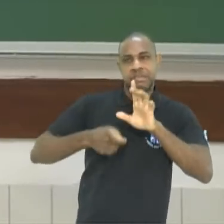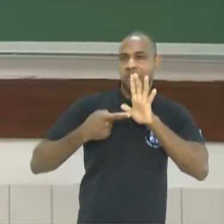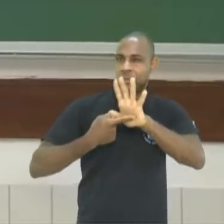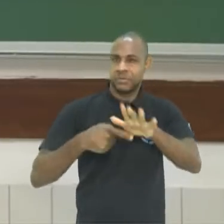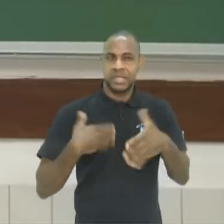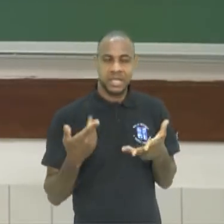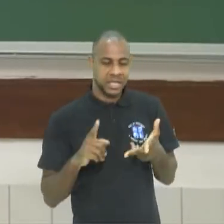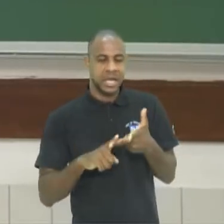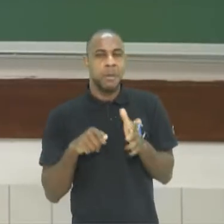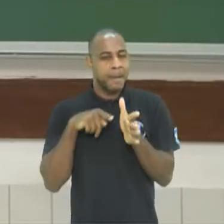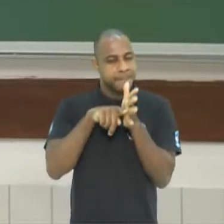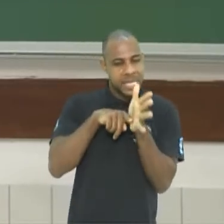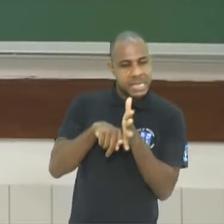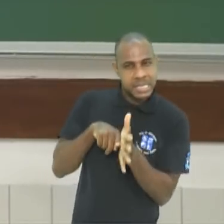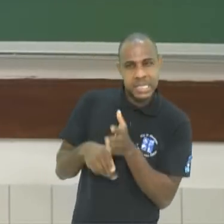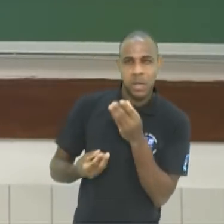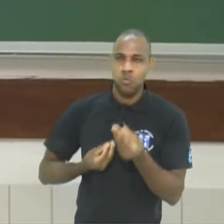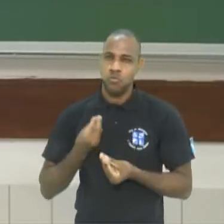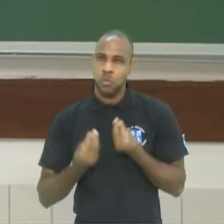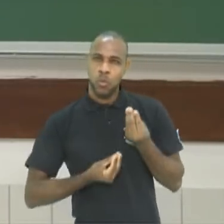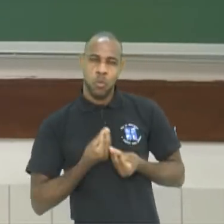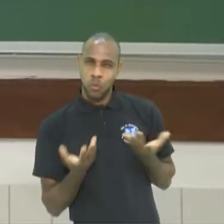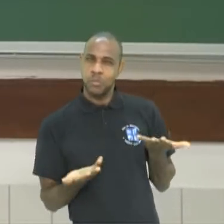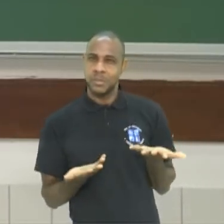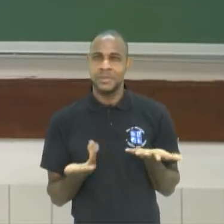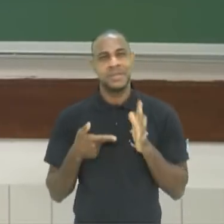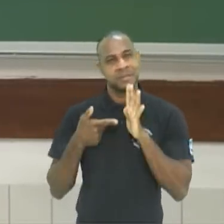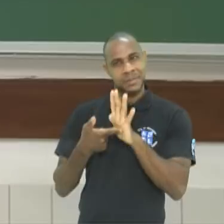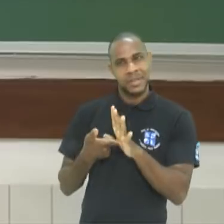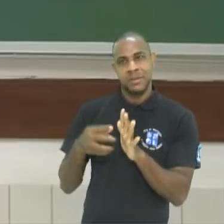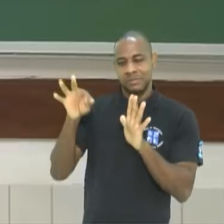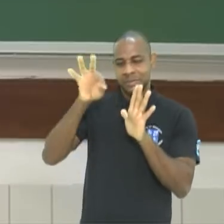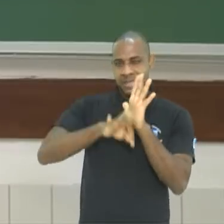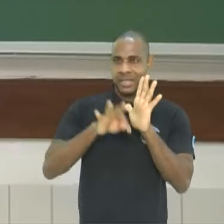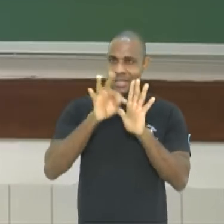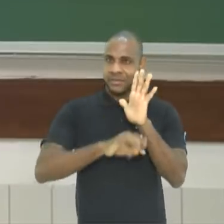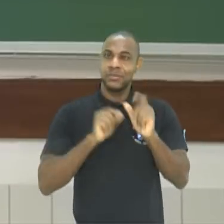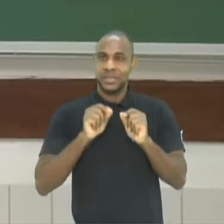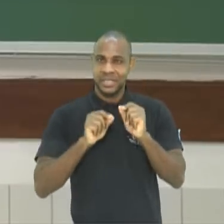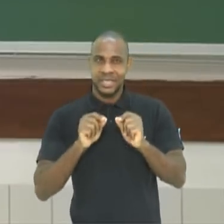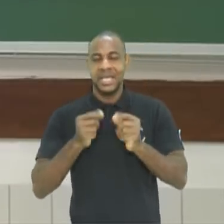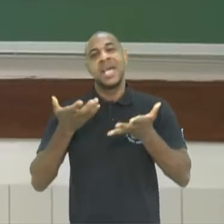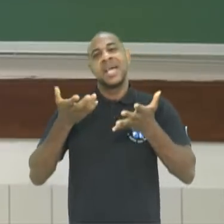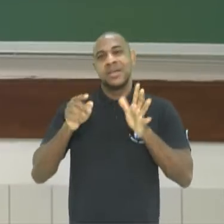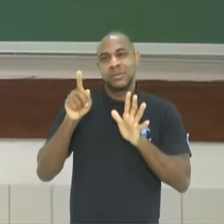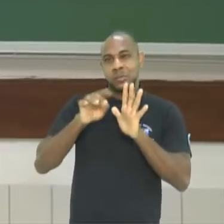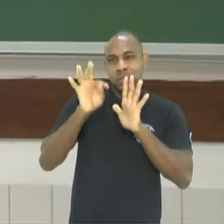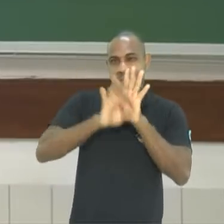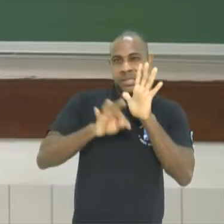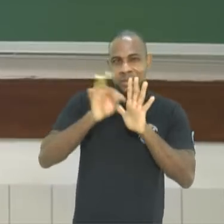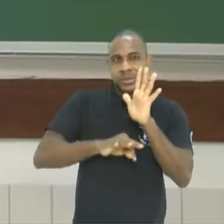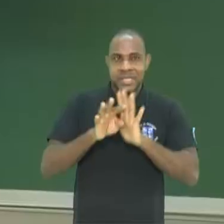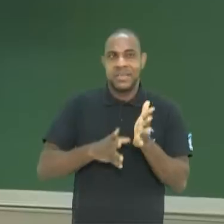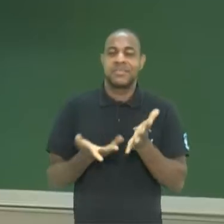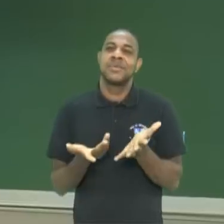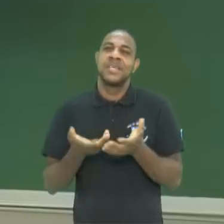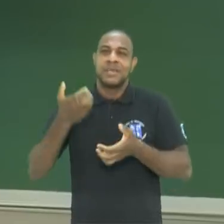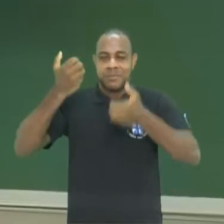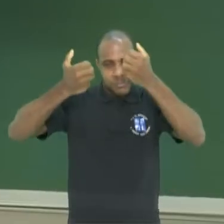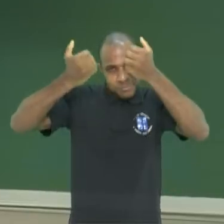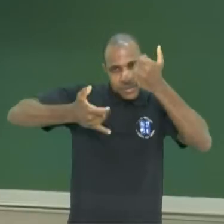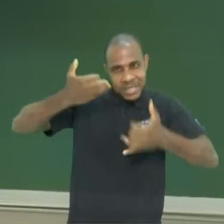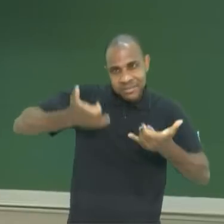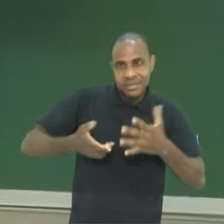apresentar uma pesquisa. Então, tudo isso você pode trazer ali no seu texto dissertativo argumentativo para